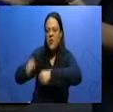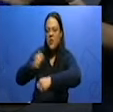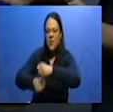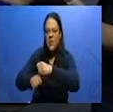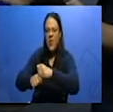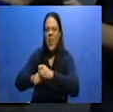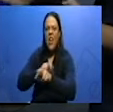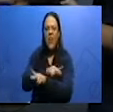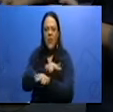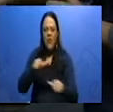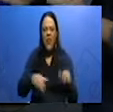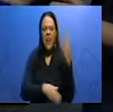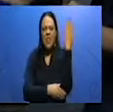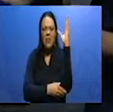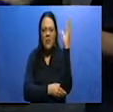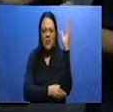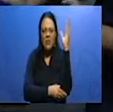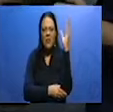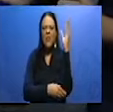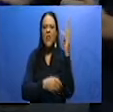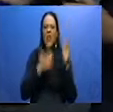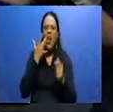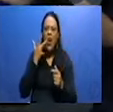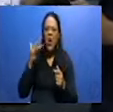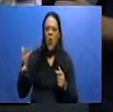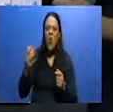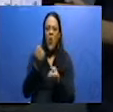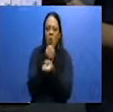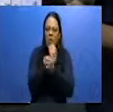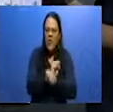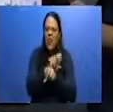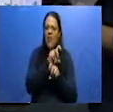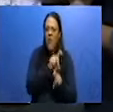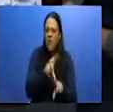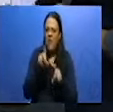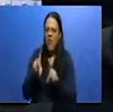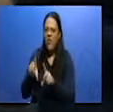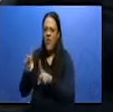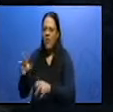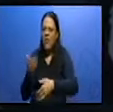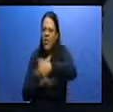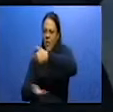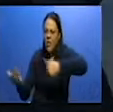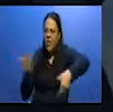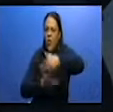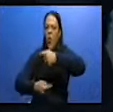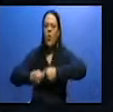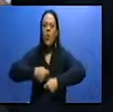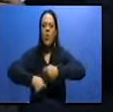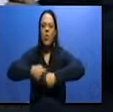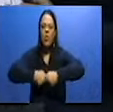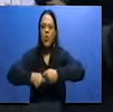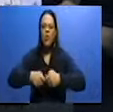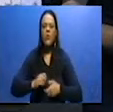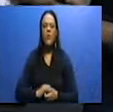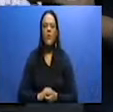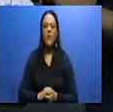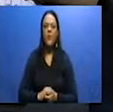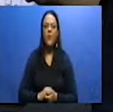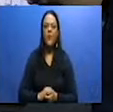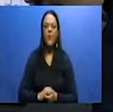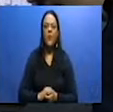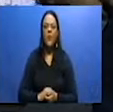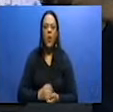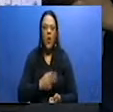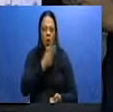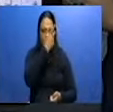pau-brasil, ouro, escravos, e começou ali os negócios. Os portugueses não se fixaram na África, eles